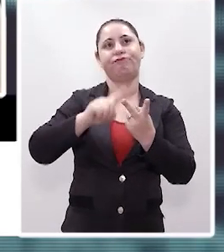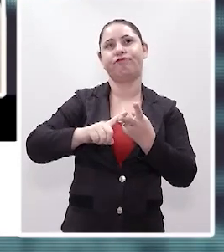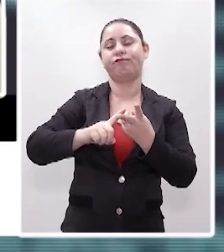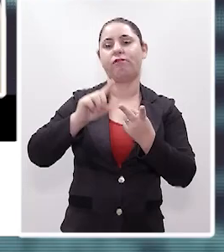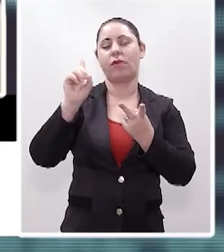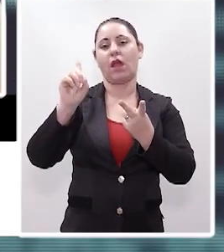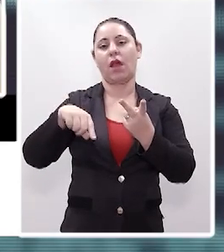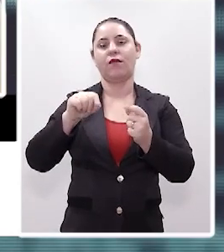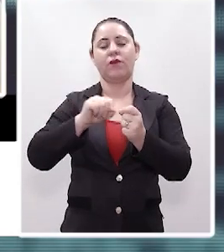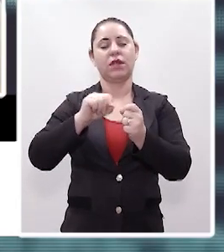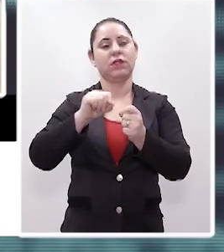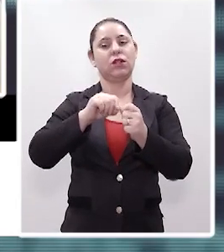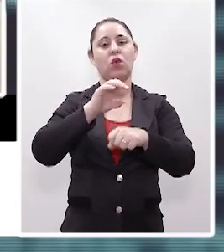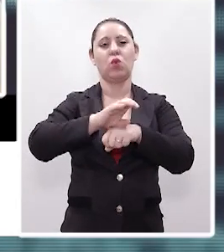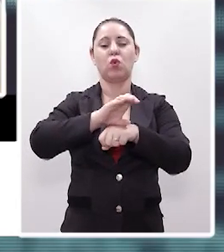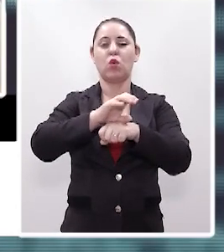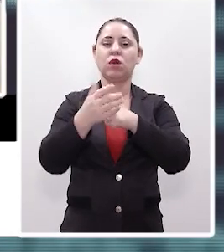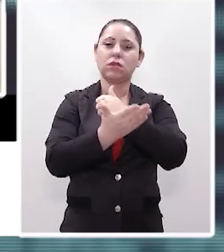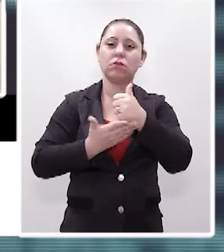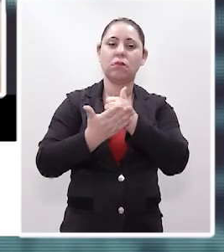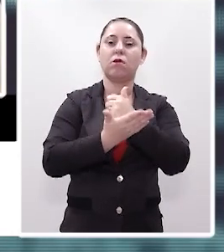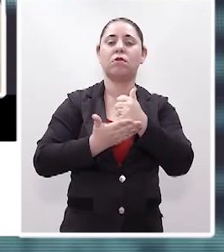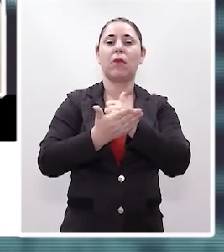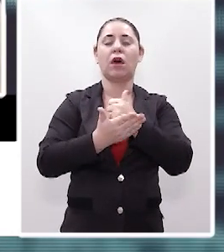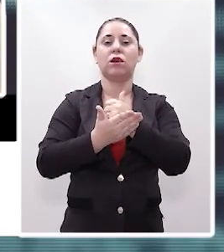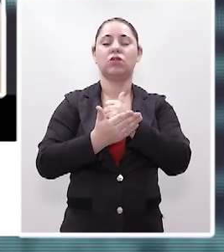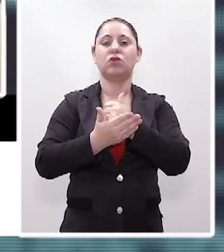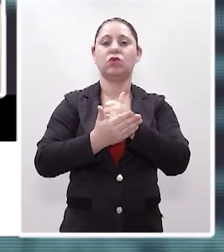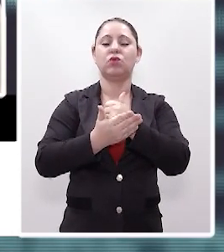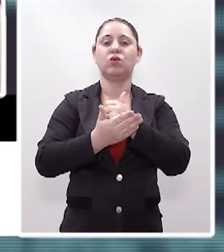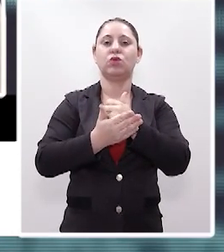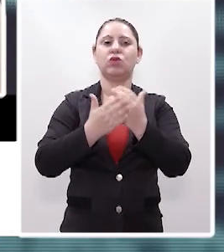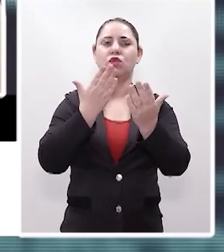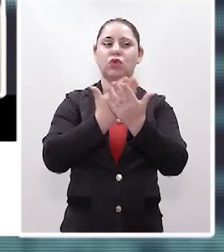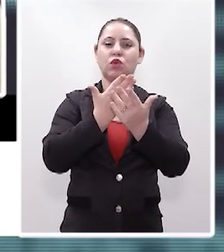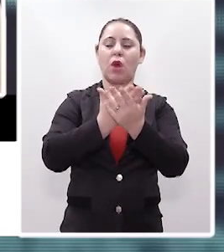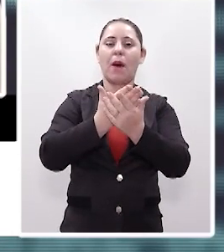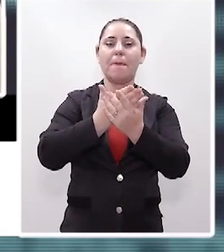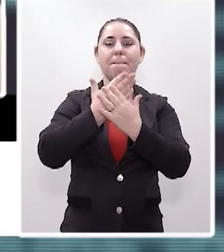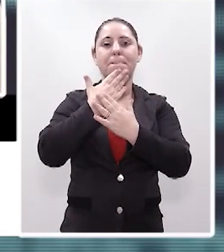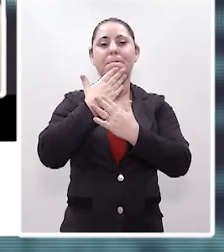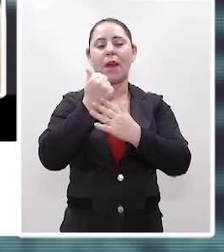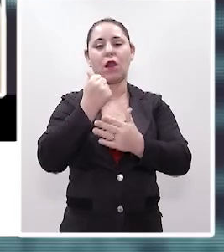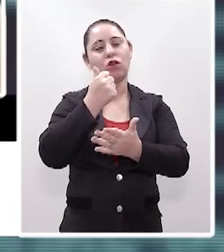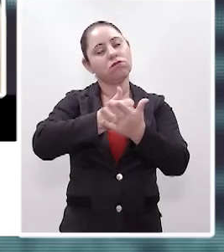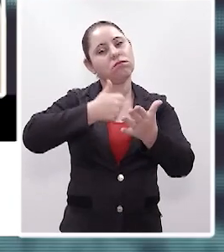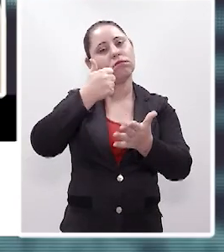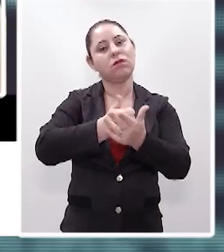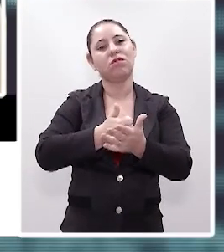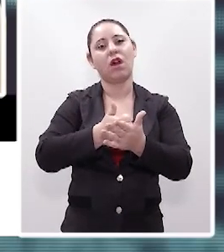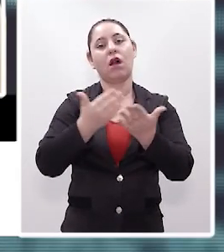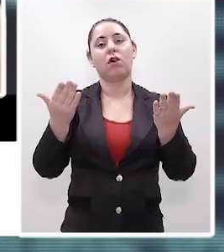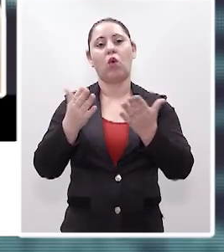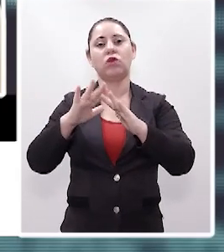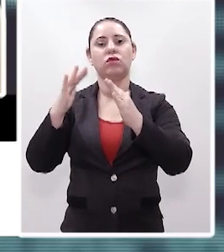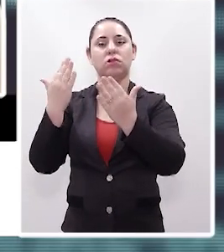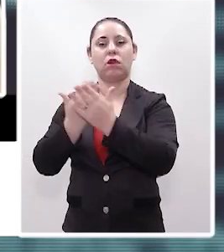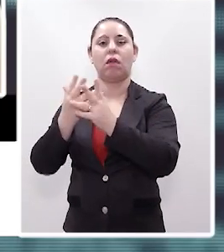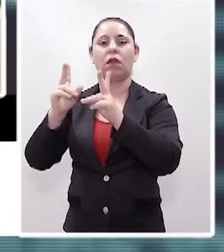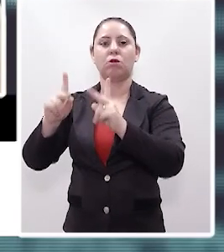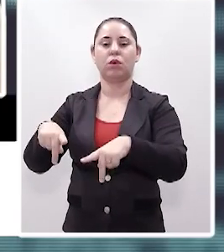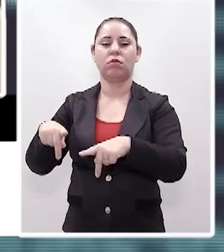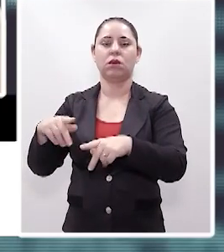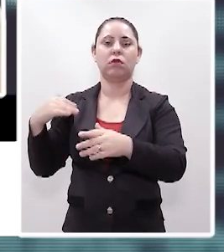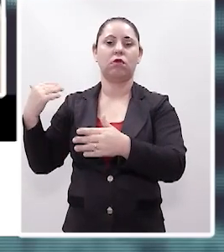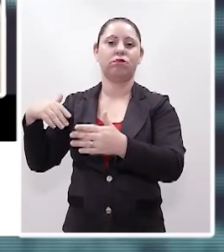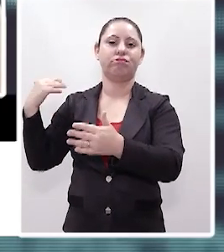aula, fazer um cursinho básico de reforço escolar. Um reforço escolar. Agora, quem está na escola pública,